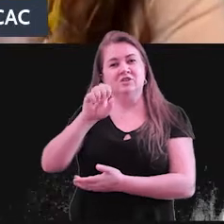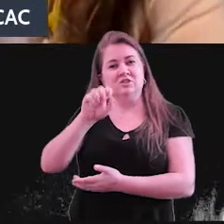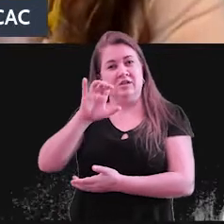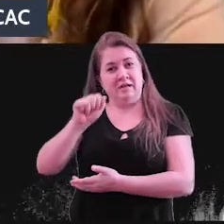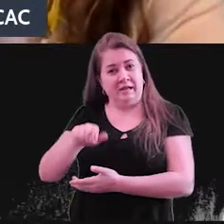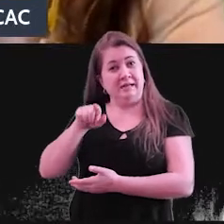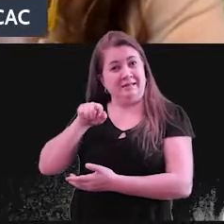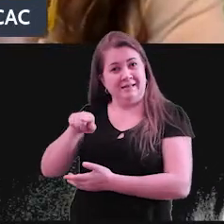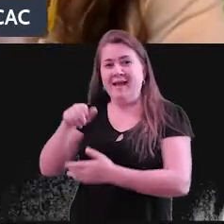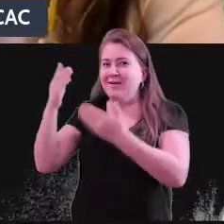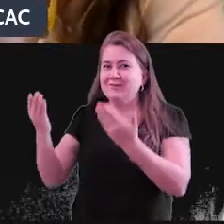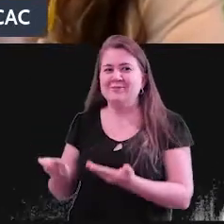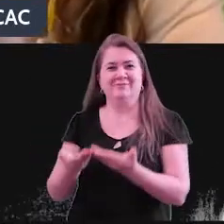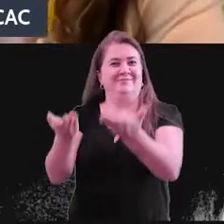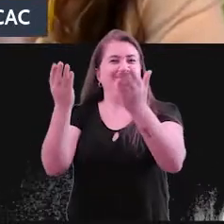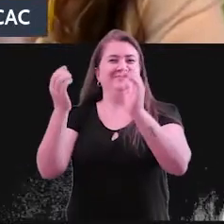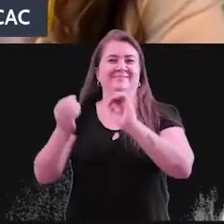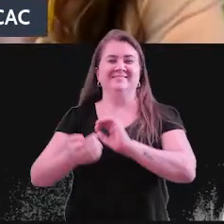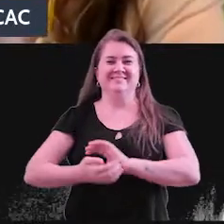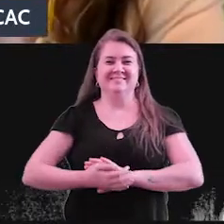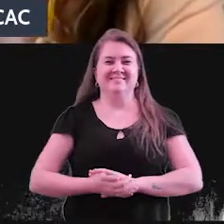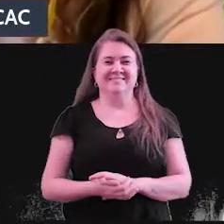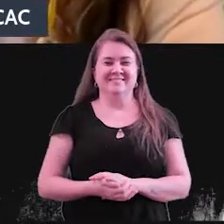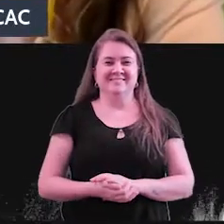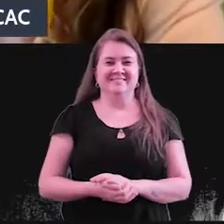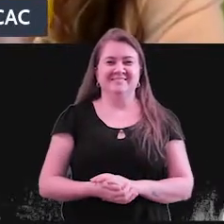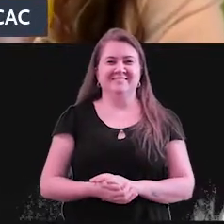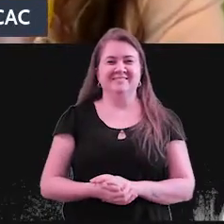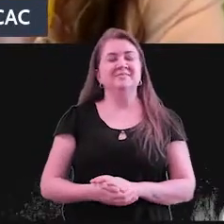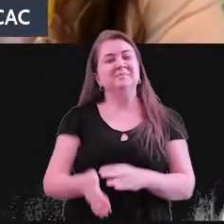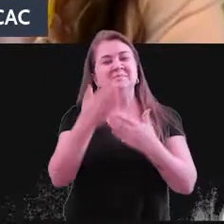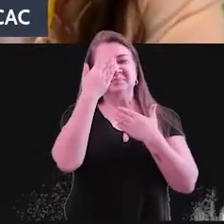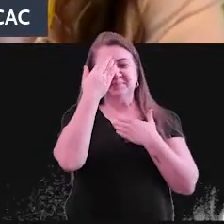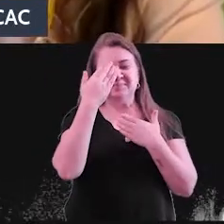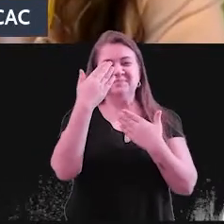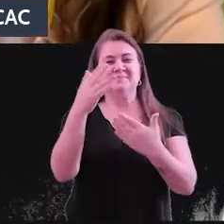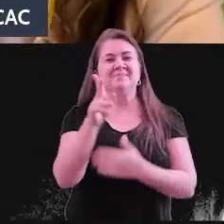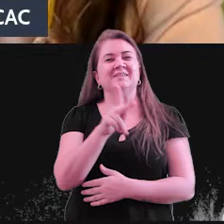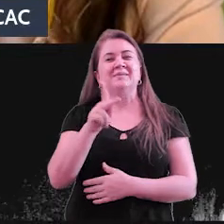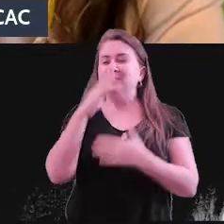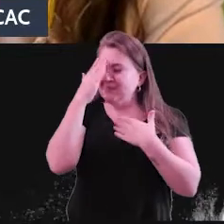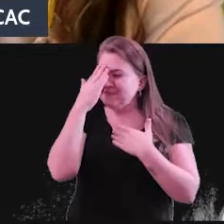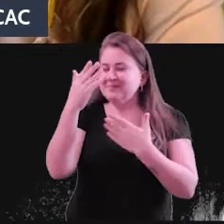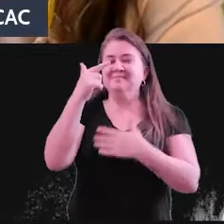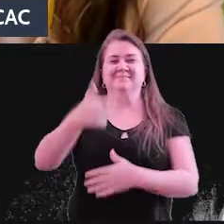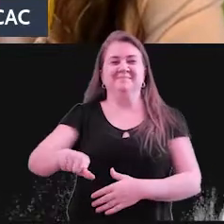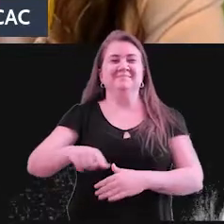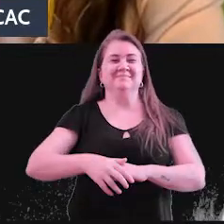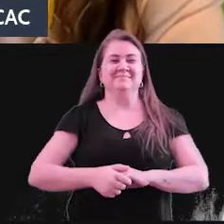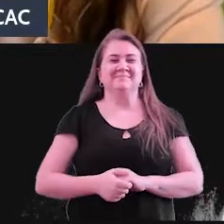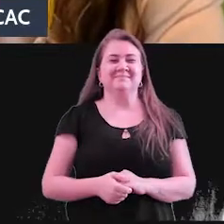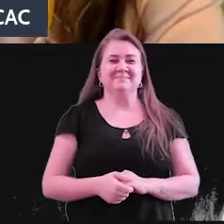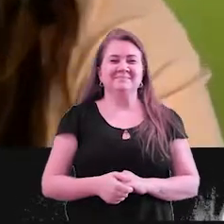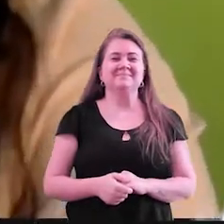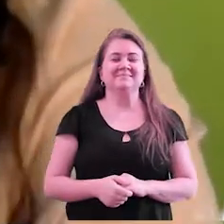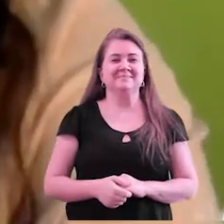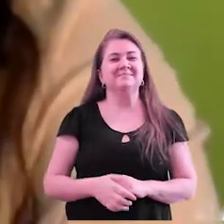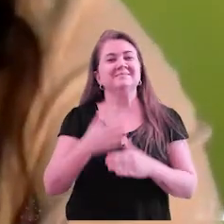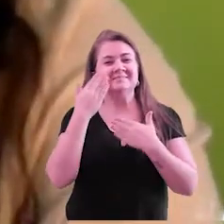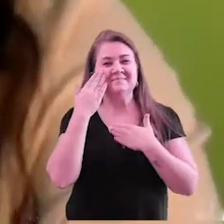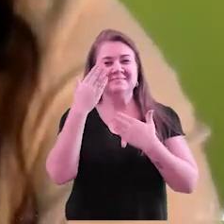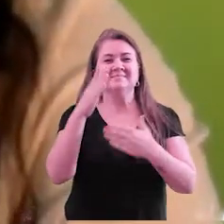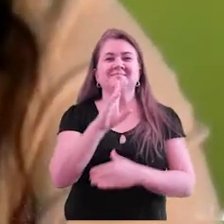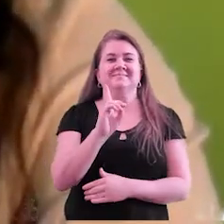Obrigada, muitíssimo Daniel. Obrigado de novo. Obrigada, Daniel, pelo convite, Marina e toda a equipe do